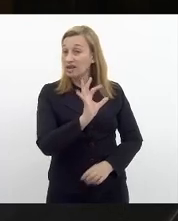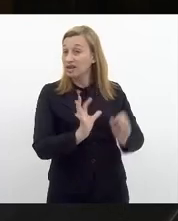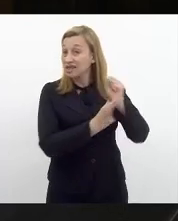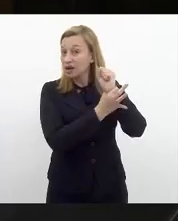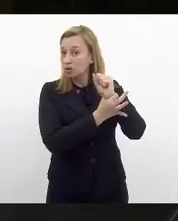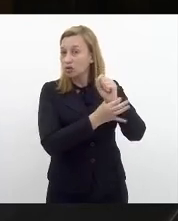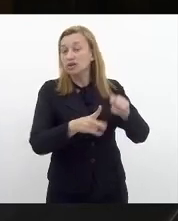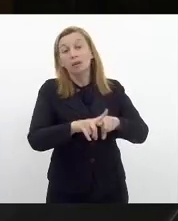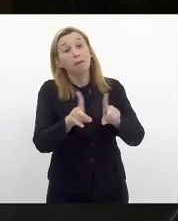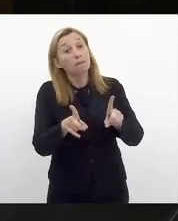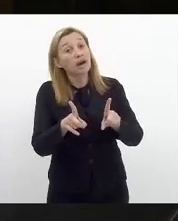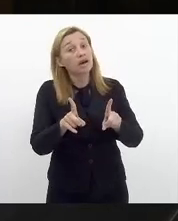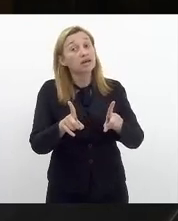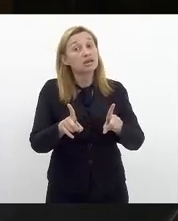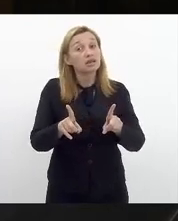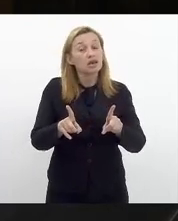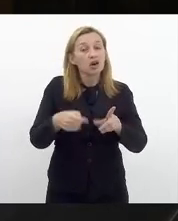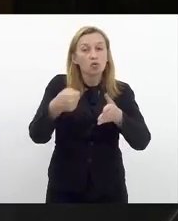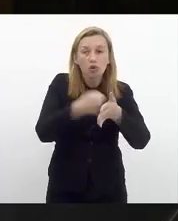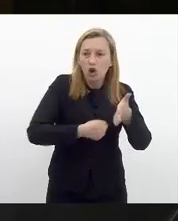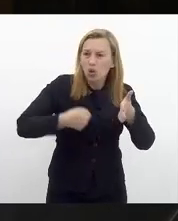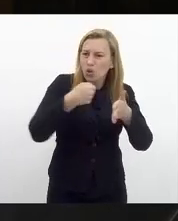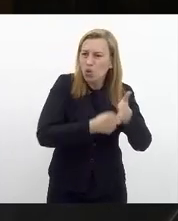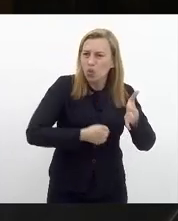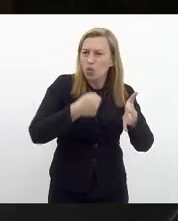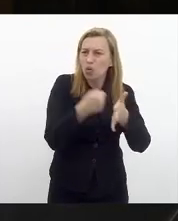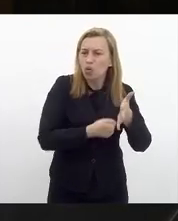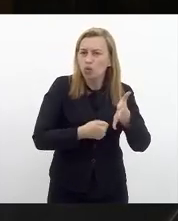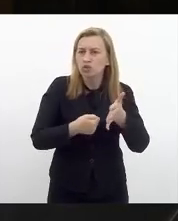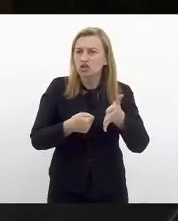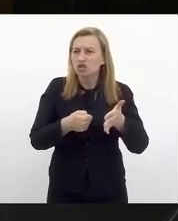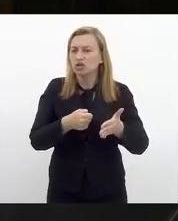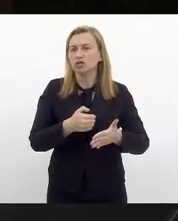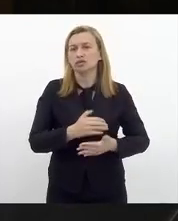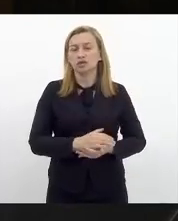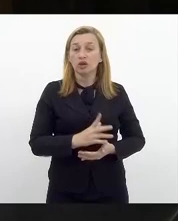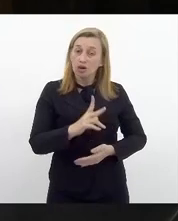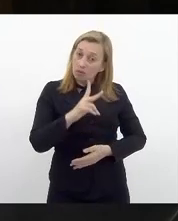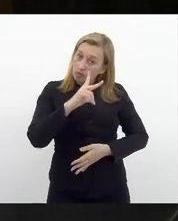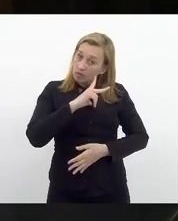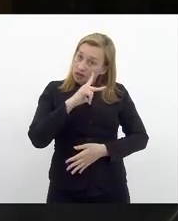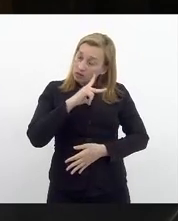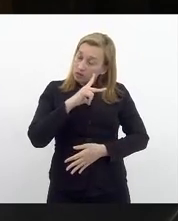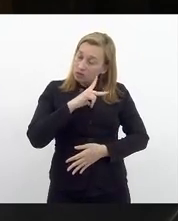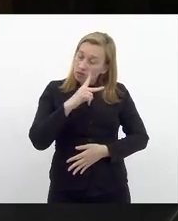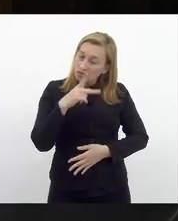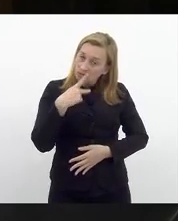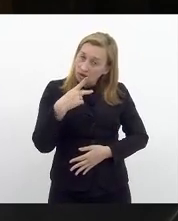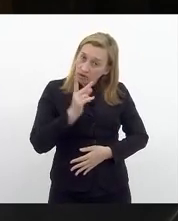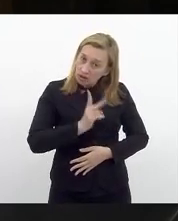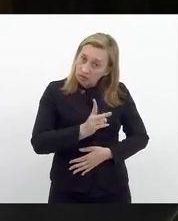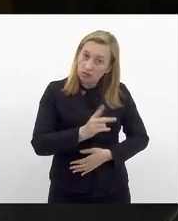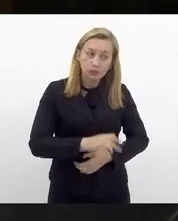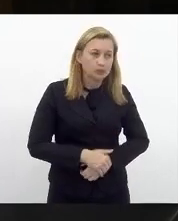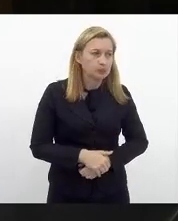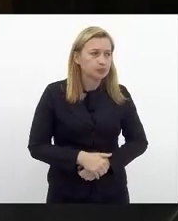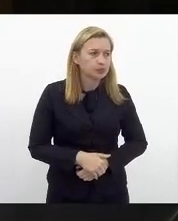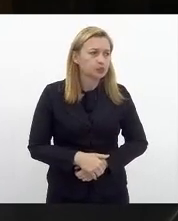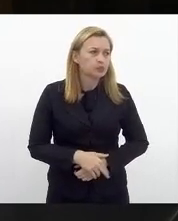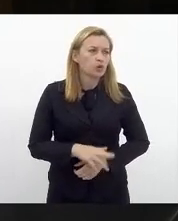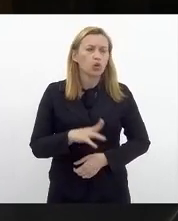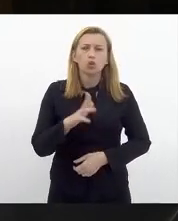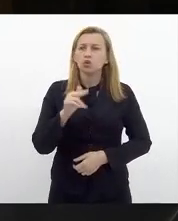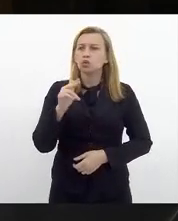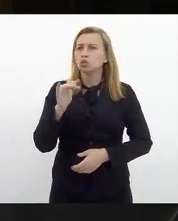Mas é uma janela de luta único e exclusivamente Eu particularmente sempre digo que jamais